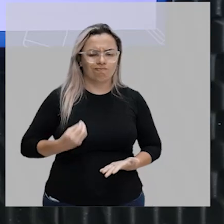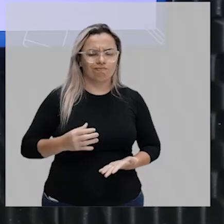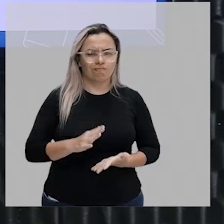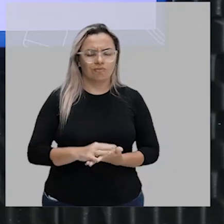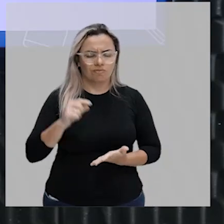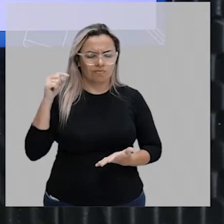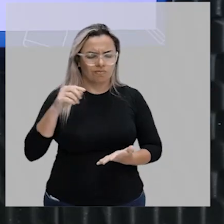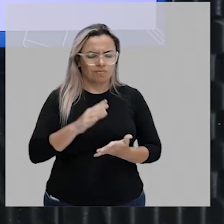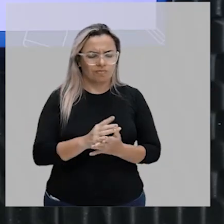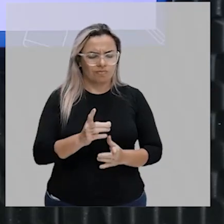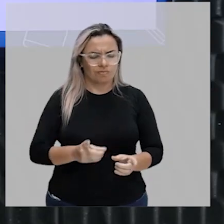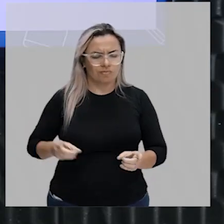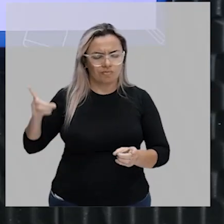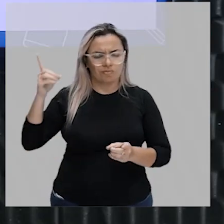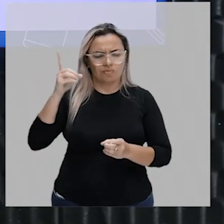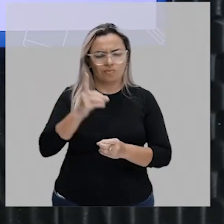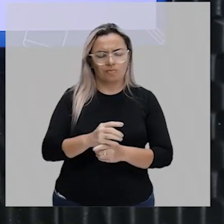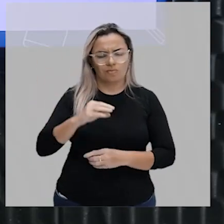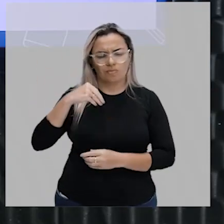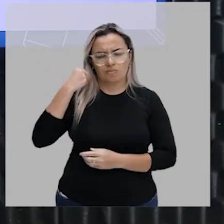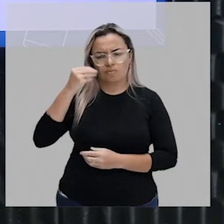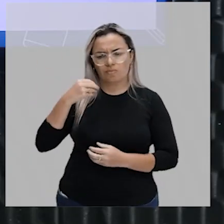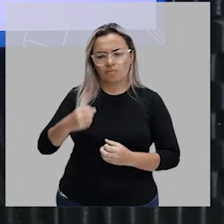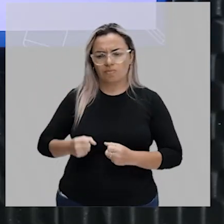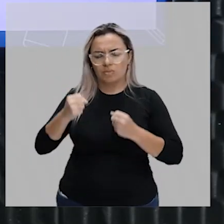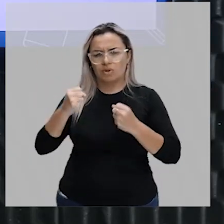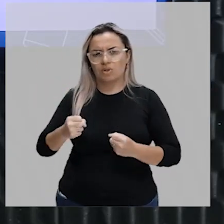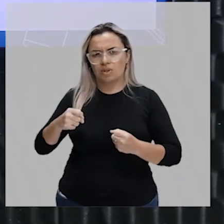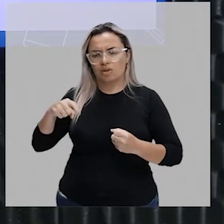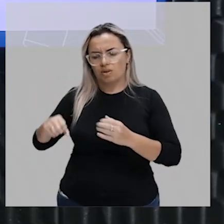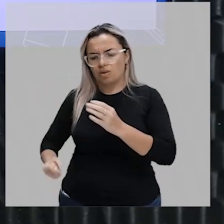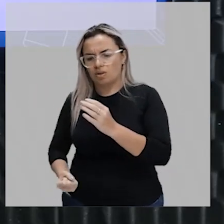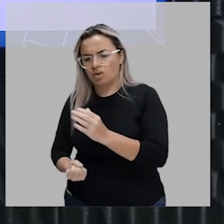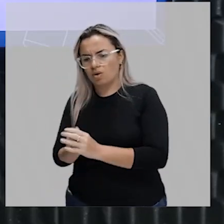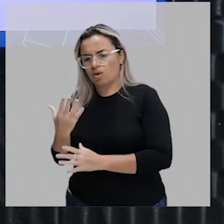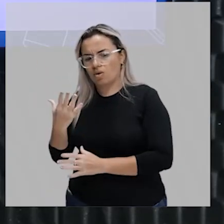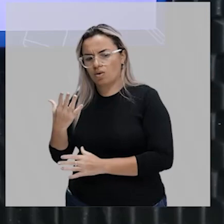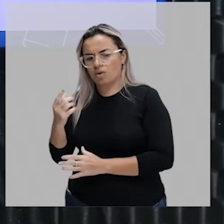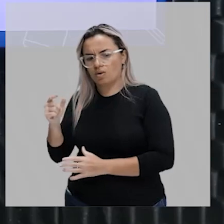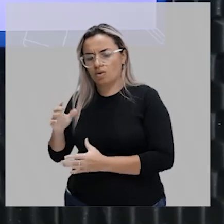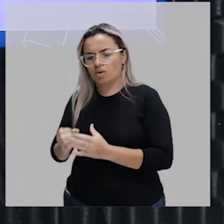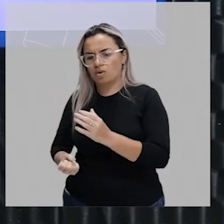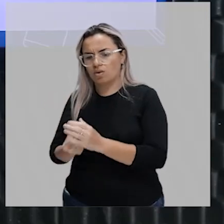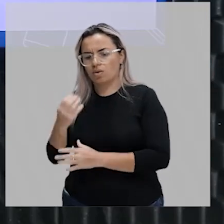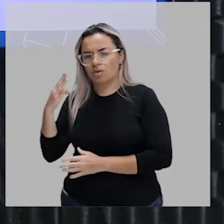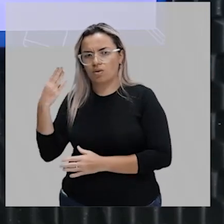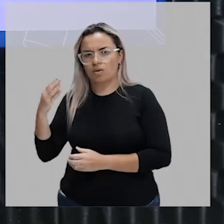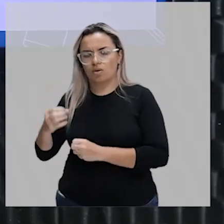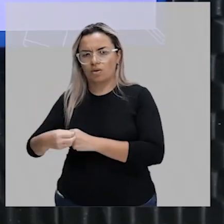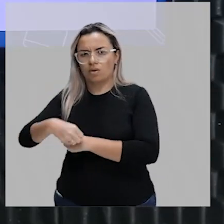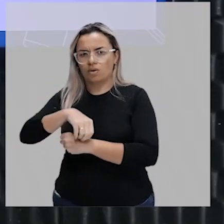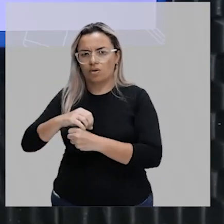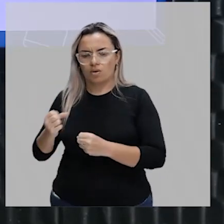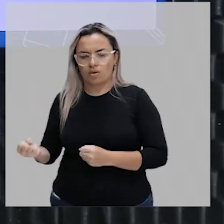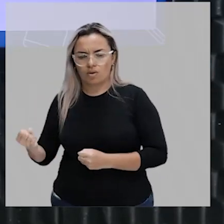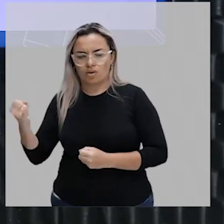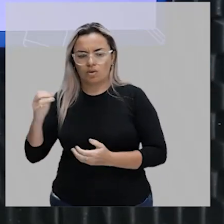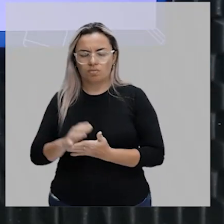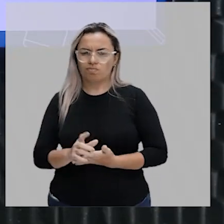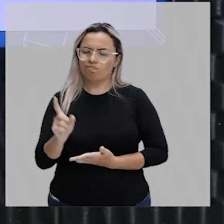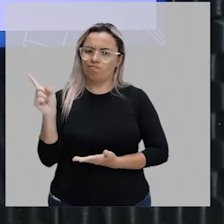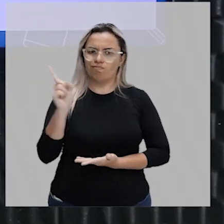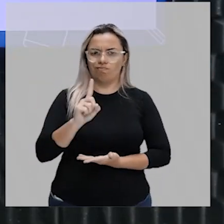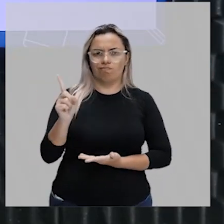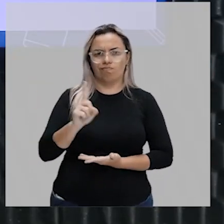ele encontrou no seu experimento poderia originar biomoléculas que são tão importantes para a vida? Lógico que